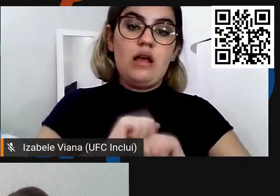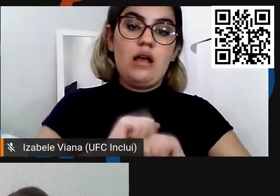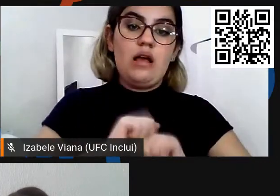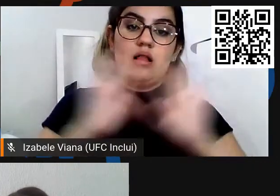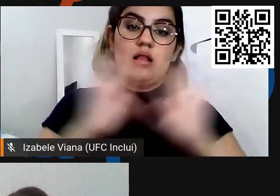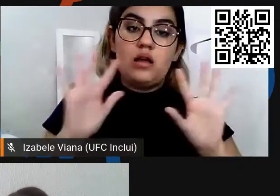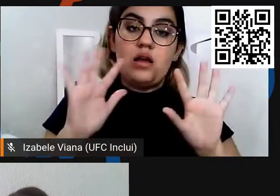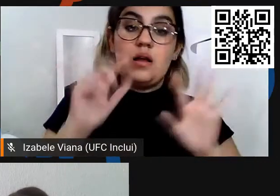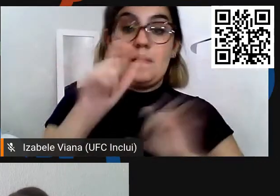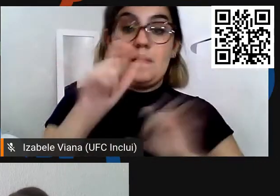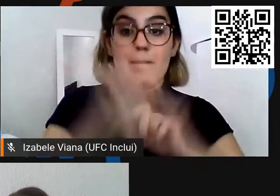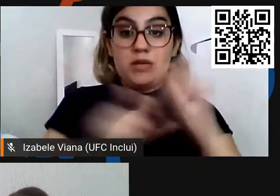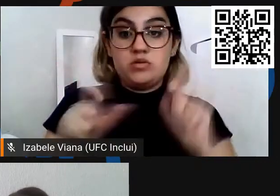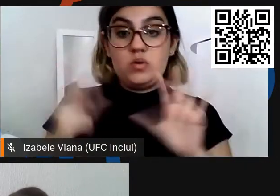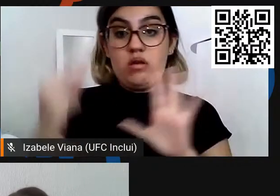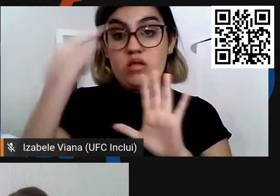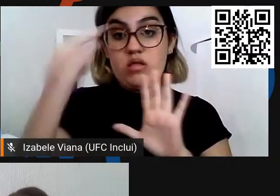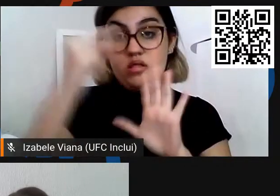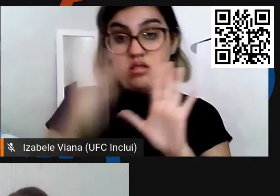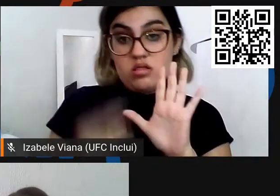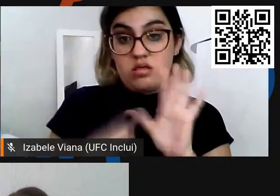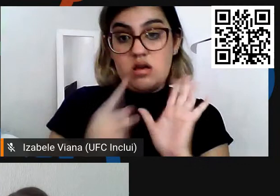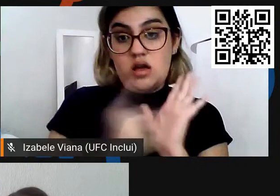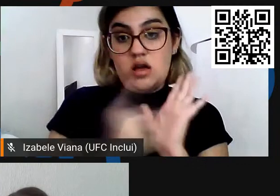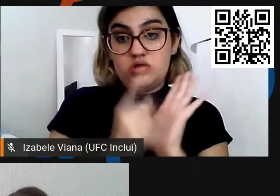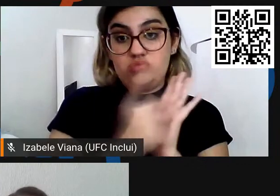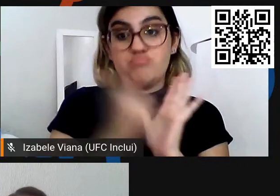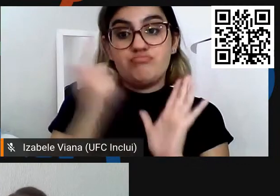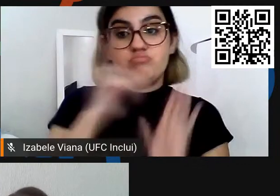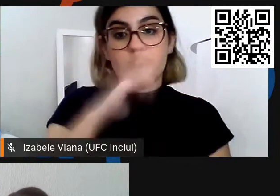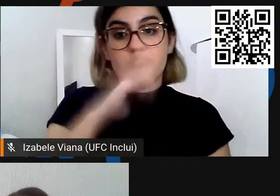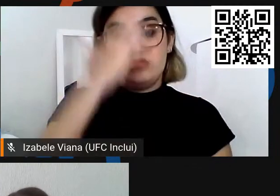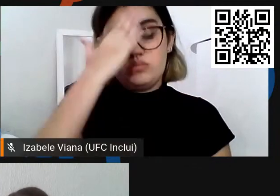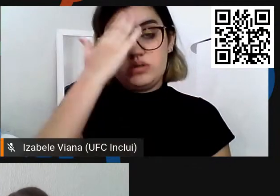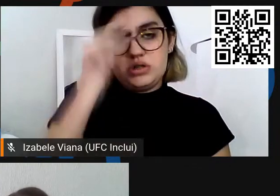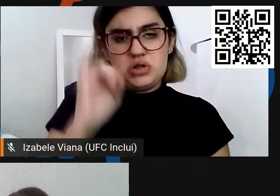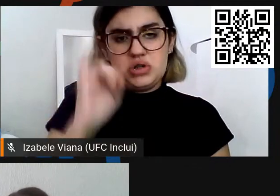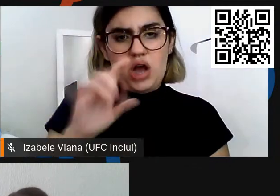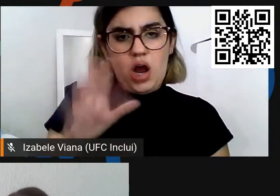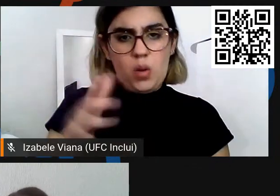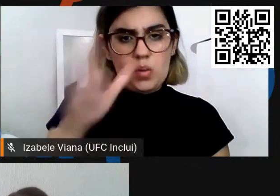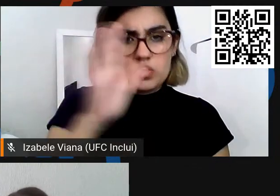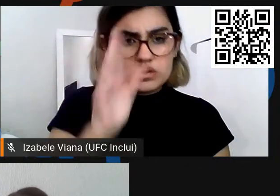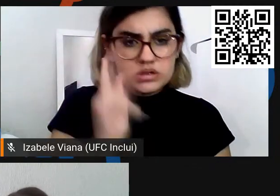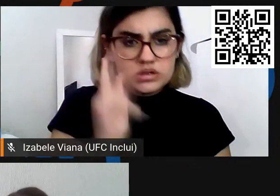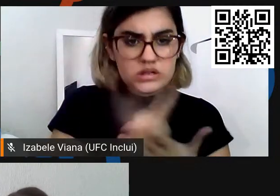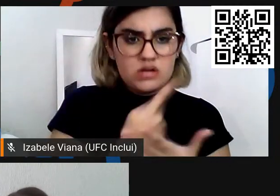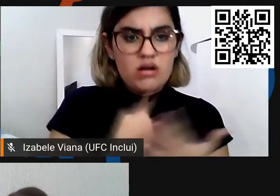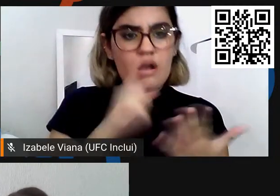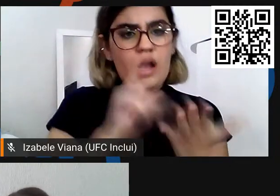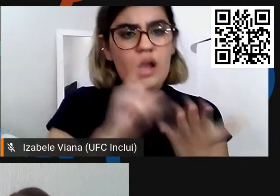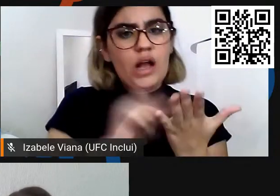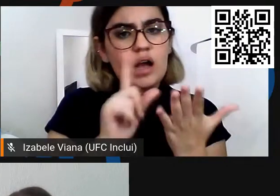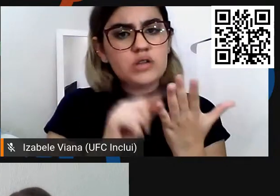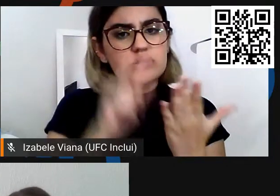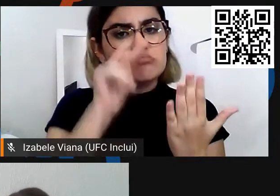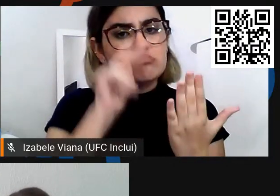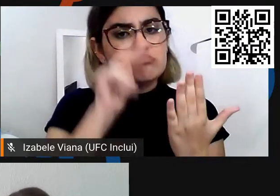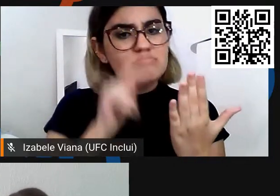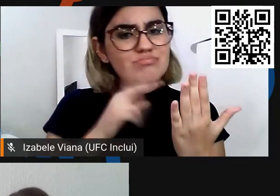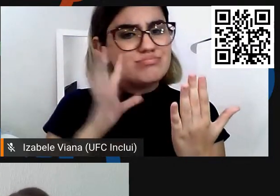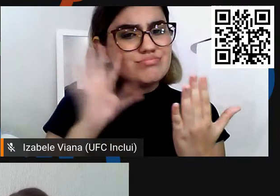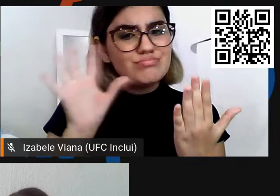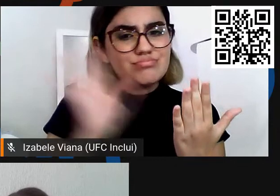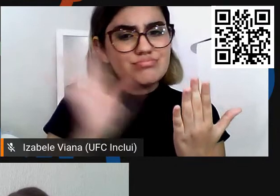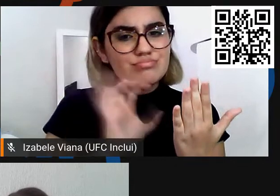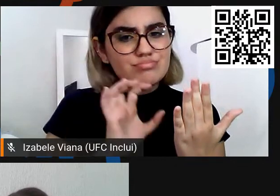artigo, entendam. Não sei se já aconteceu contigo, Lucas, de ler um artigo e falar assim, putz, mas não entendi nada que tem aqui. Né? Então, a revisão sistemática, o